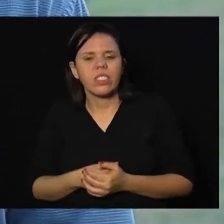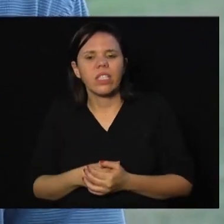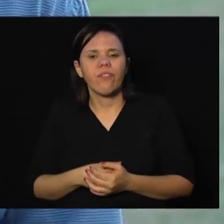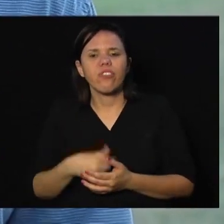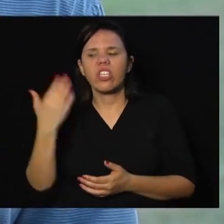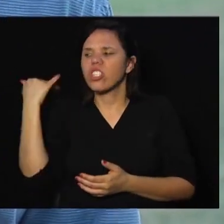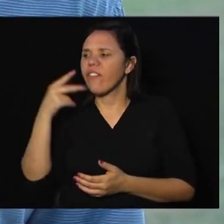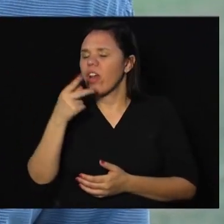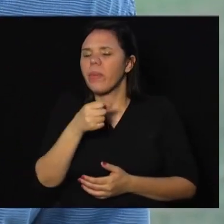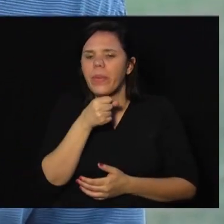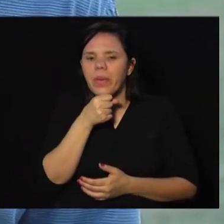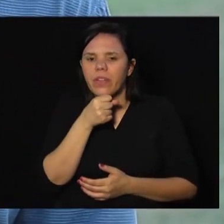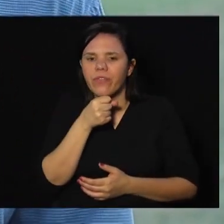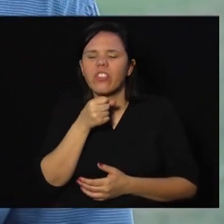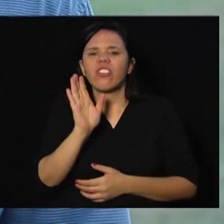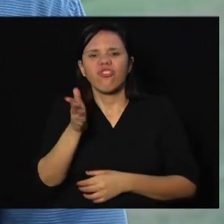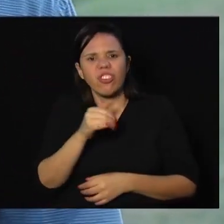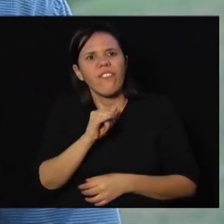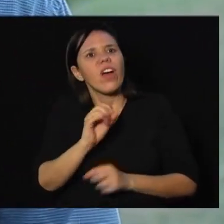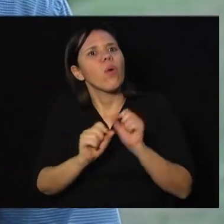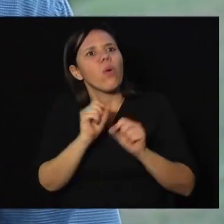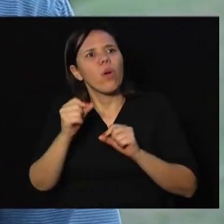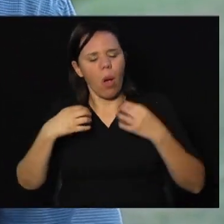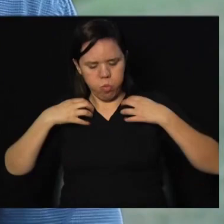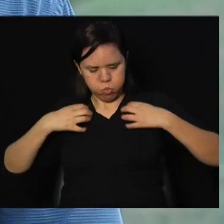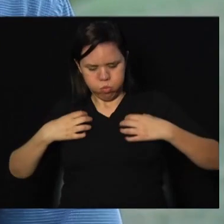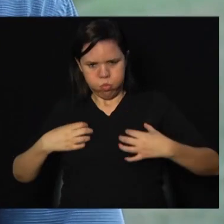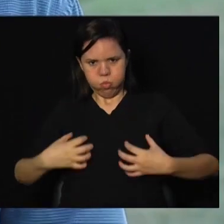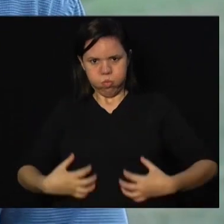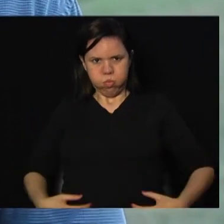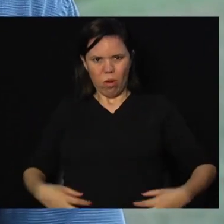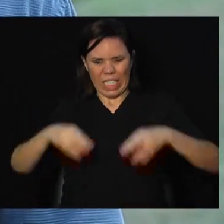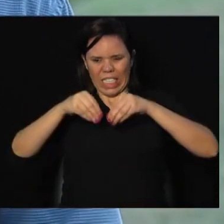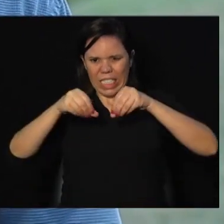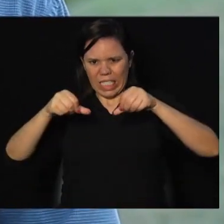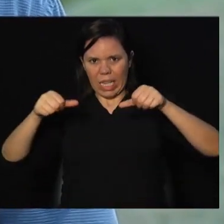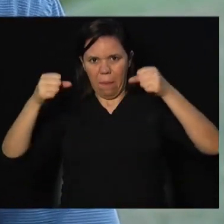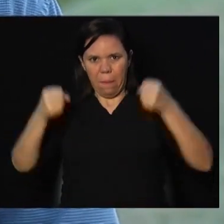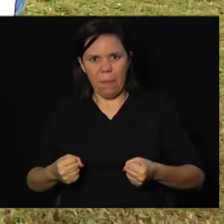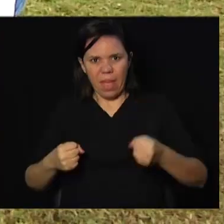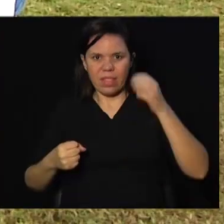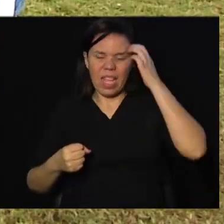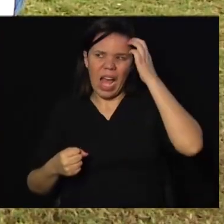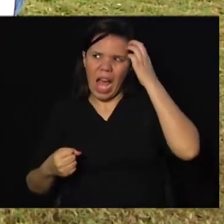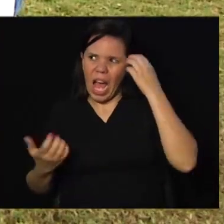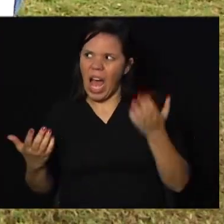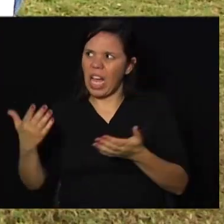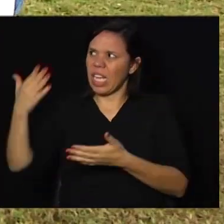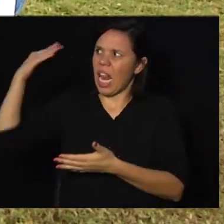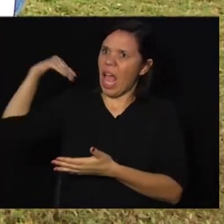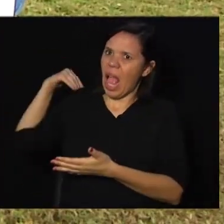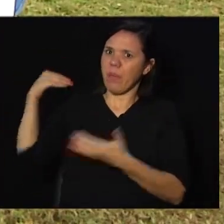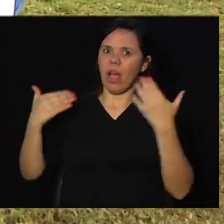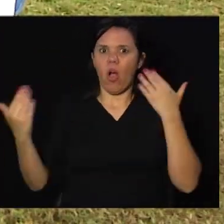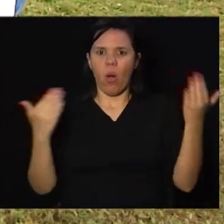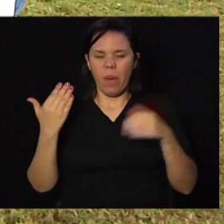com colete de areia. O futebol mudou muito, né? O treinamento daquela época para hoje. Não, mas eu acho que não era,